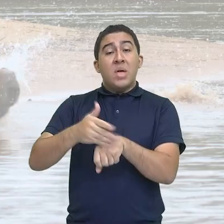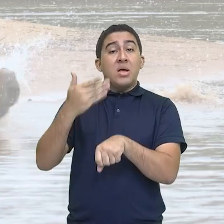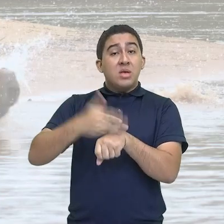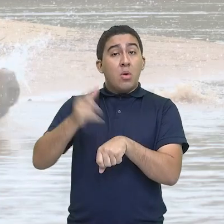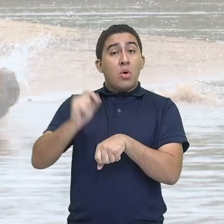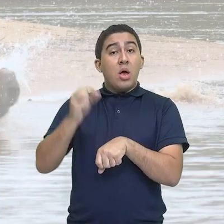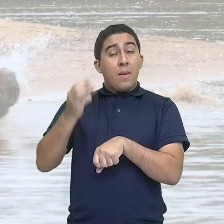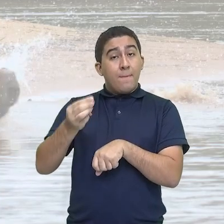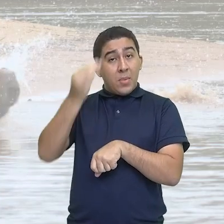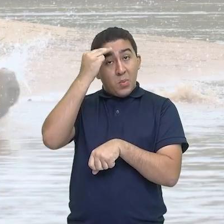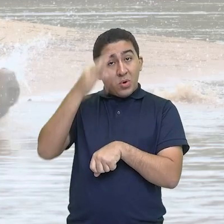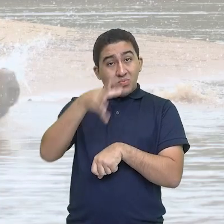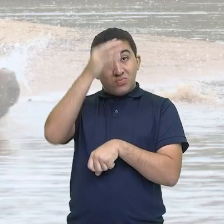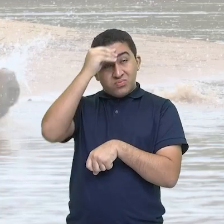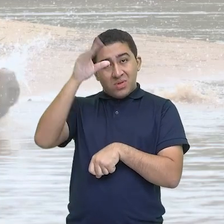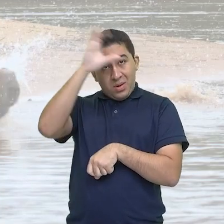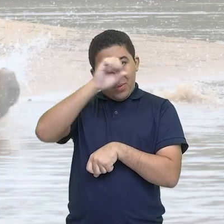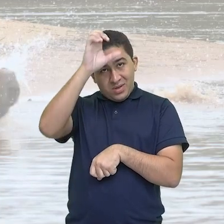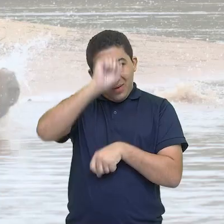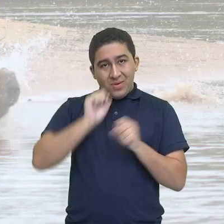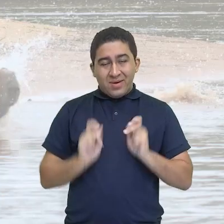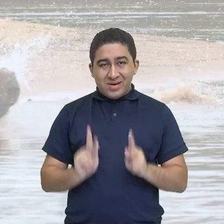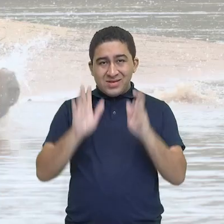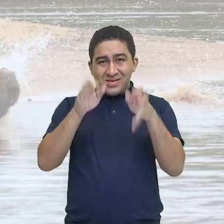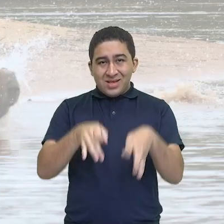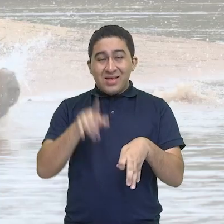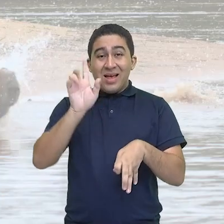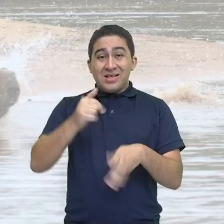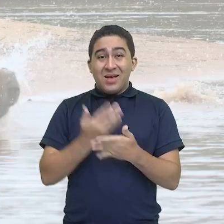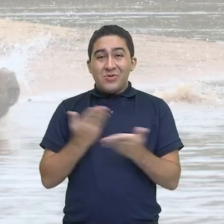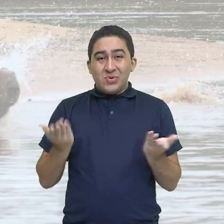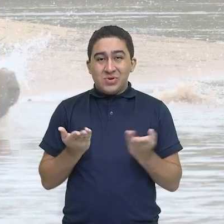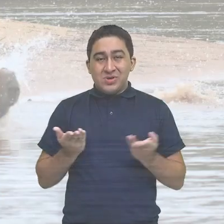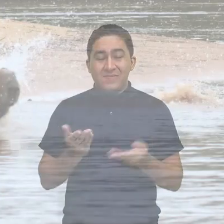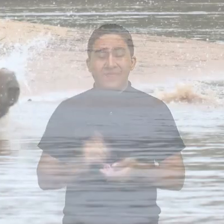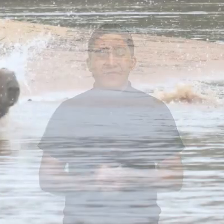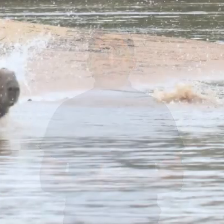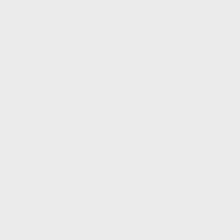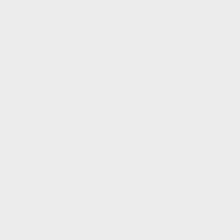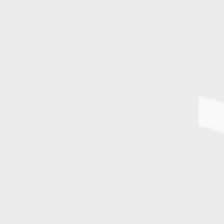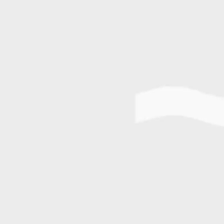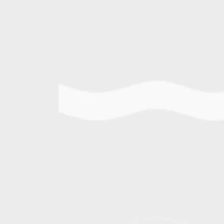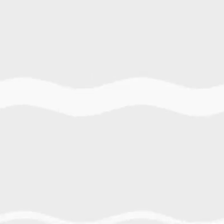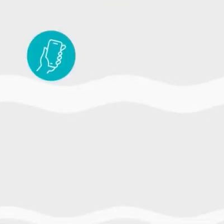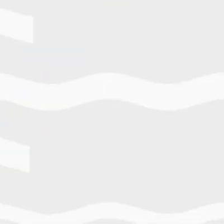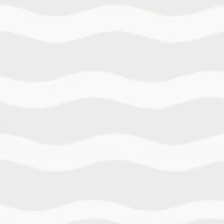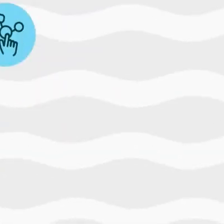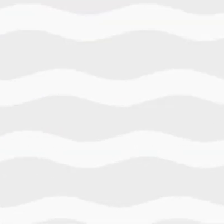fixação desses conteúdos. Tudo bem? Então, essa foi a nossa aula de hoje. Tchau.